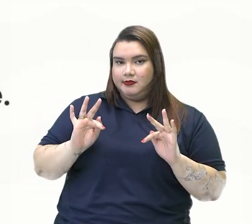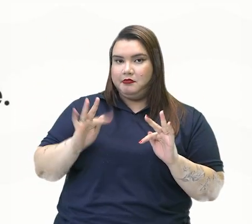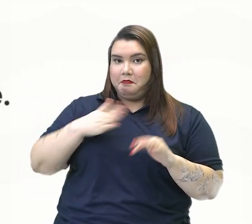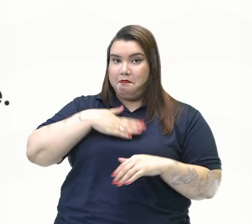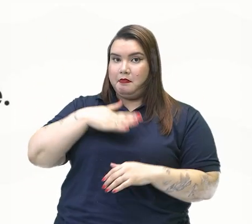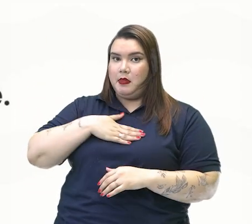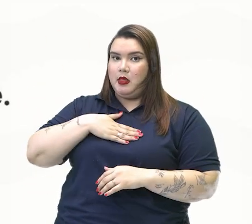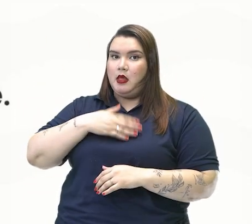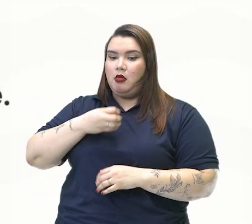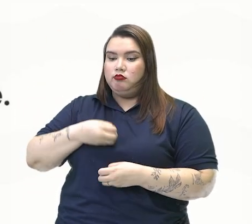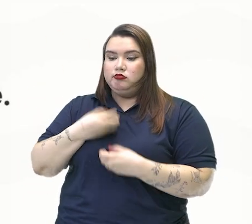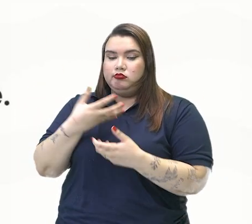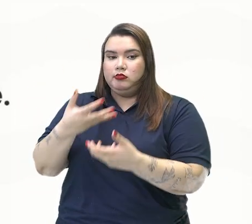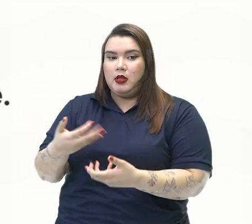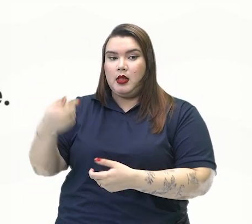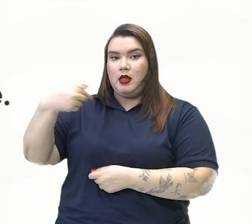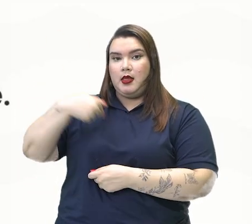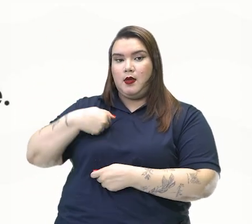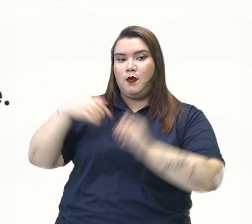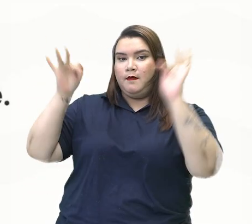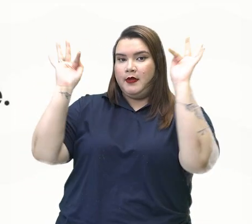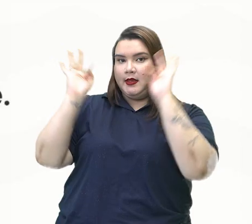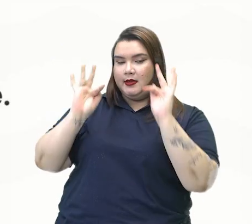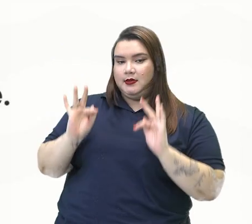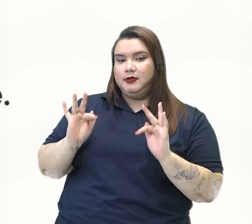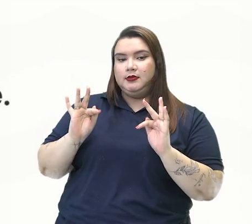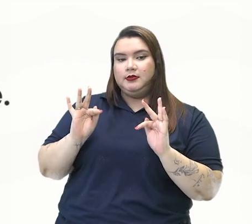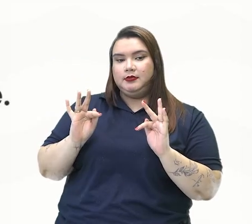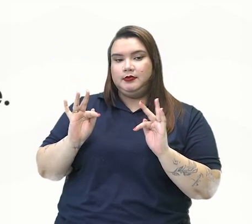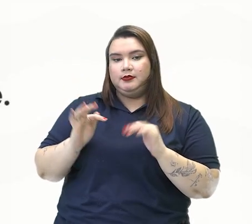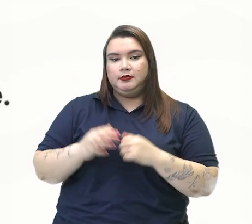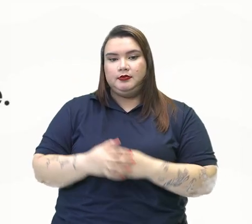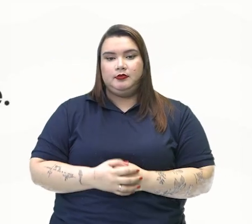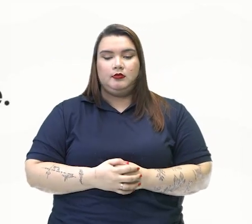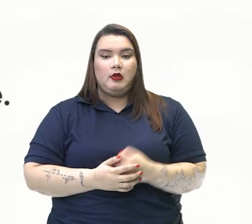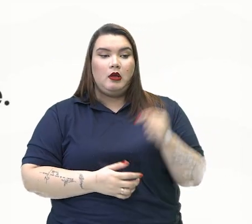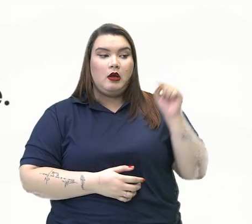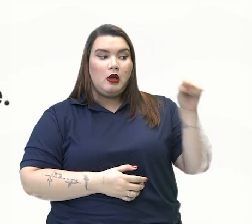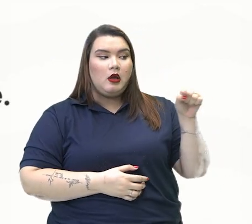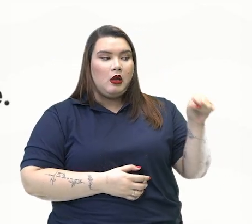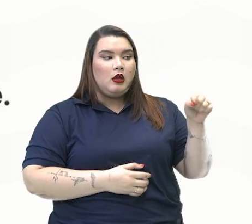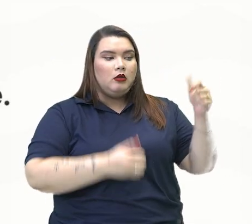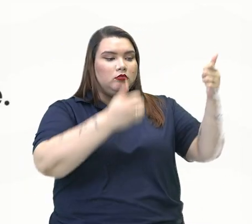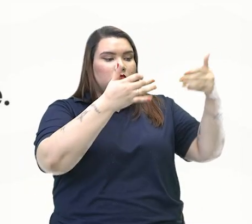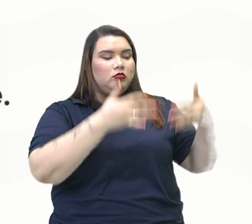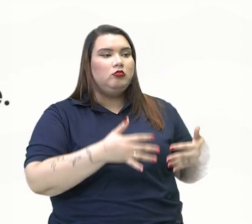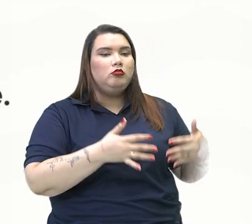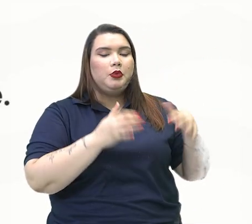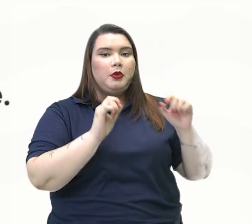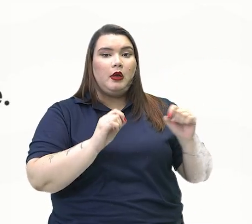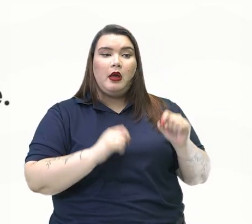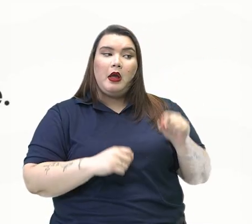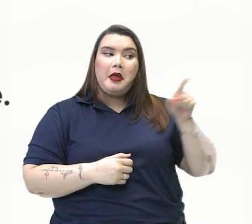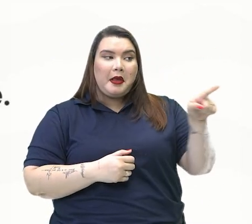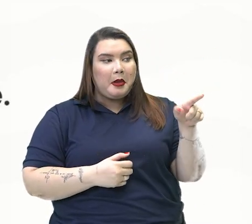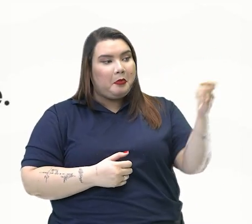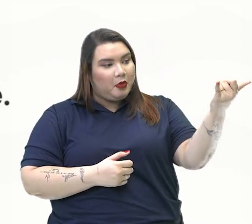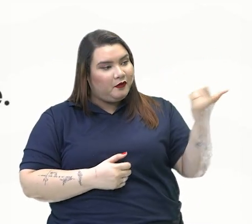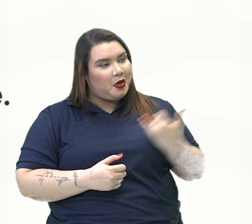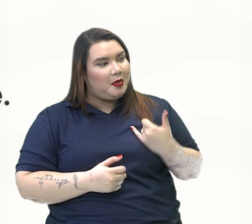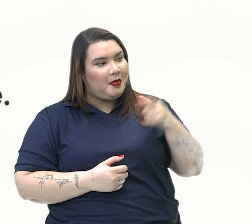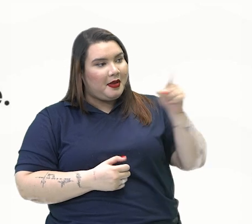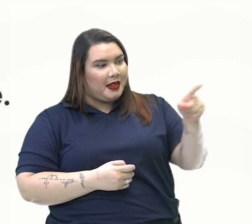que alguém falou, né? Então, eu vou usar como exemplo. She said she was happy. Ela disse que estava